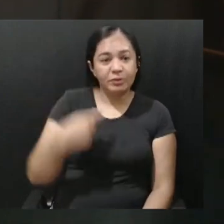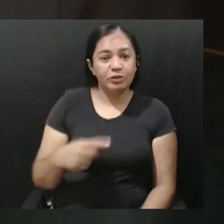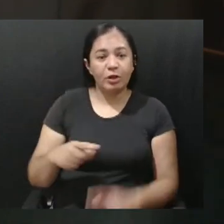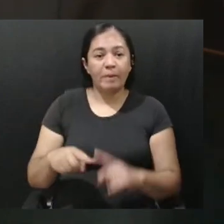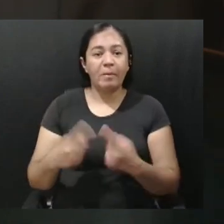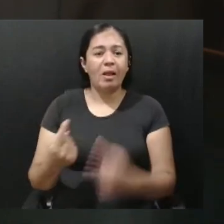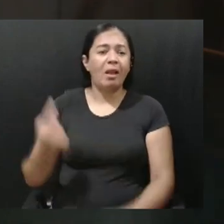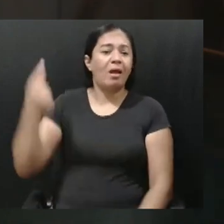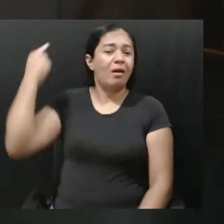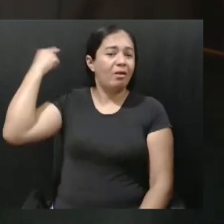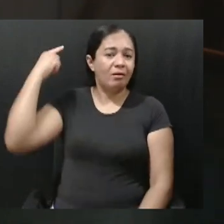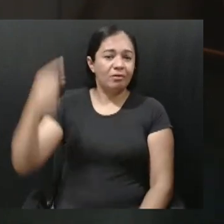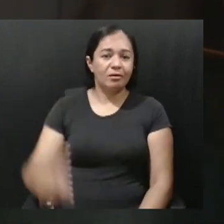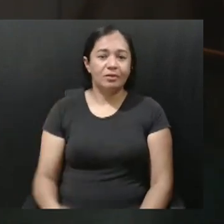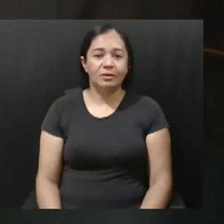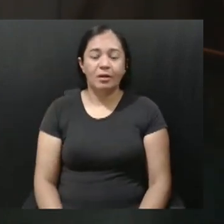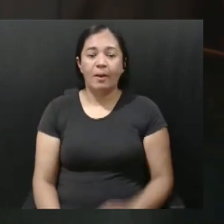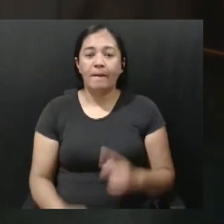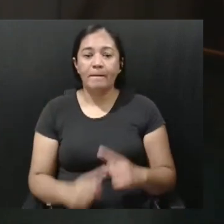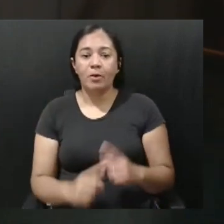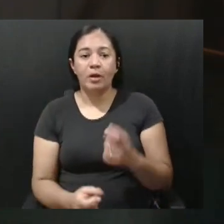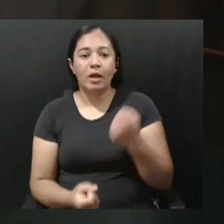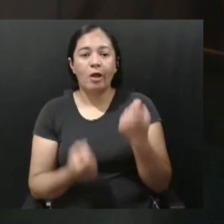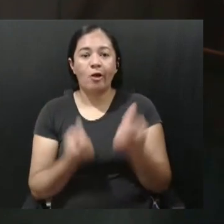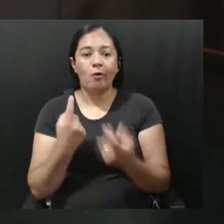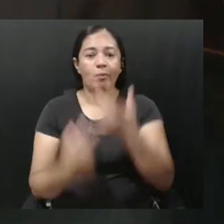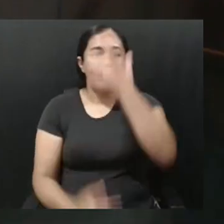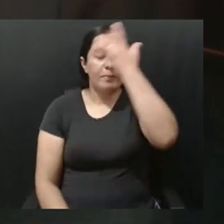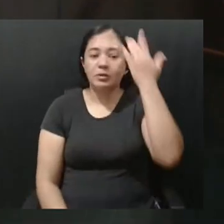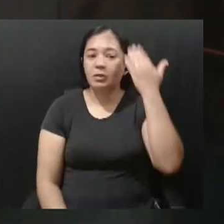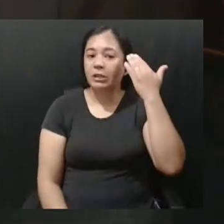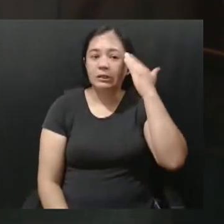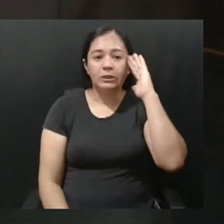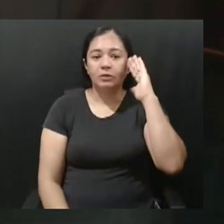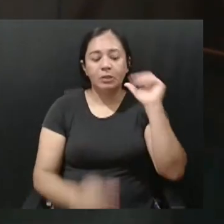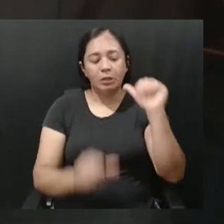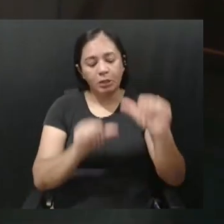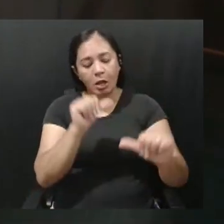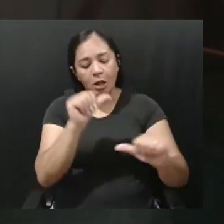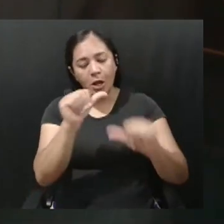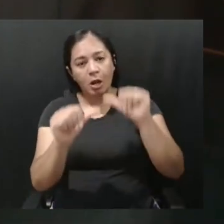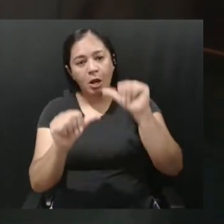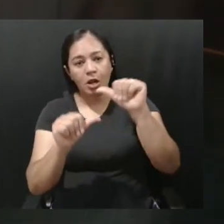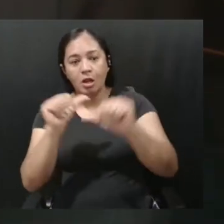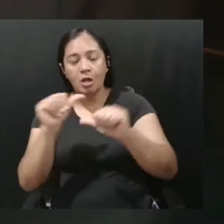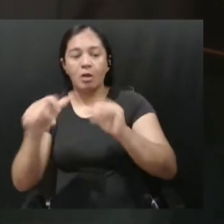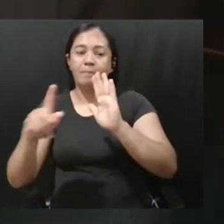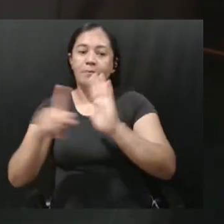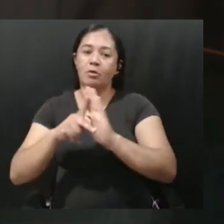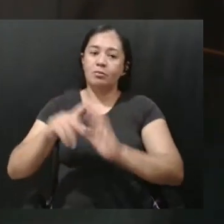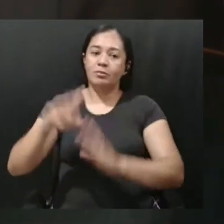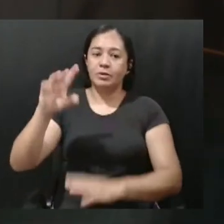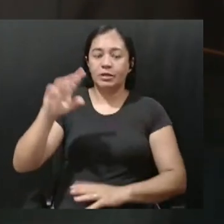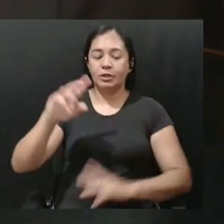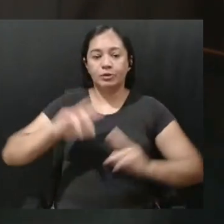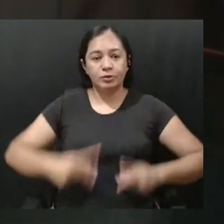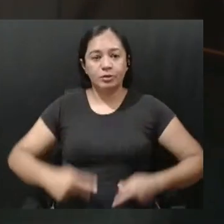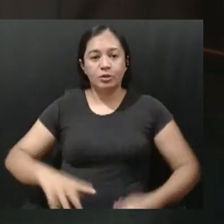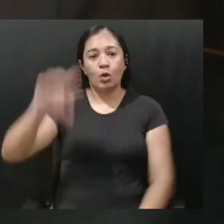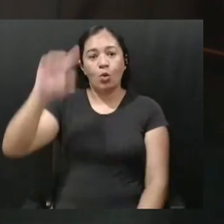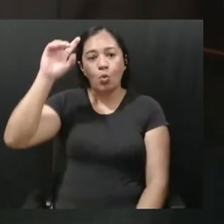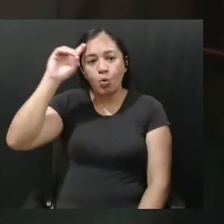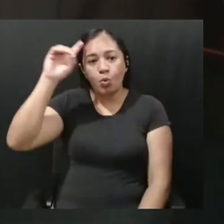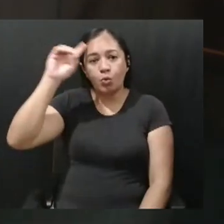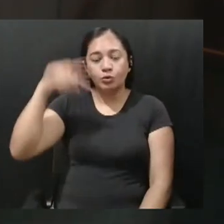tem pessoas que não entendem a mutação do ser humano, né, a gente Uhum. muda todos os dias, então como é que a gente prepara